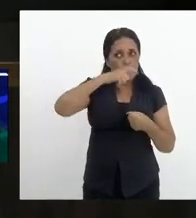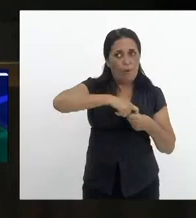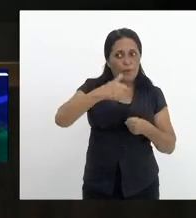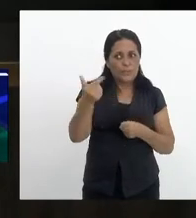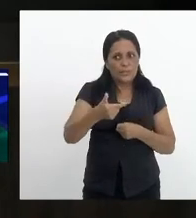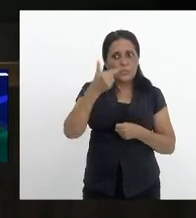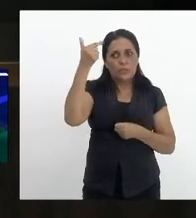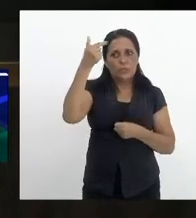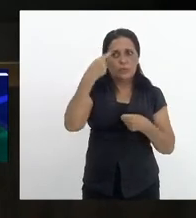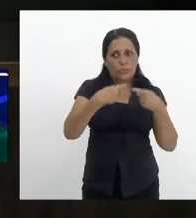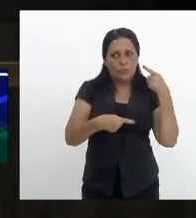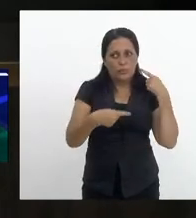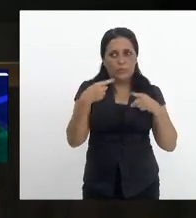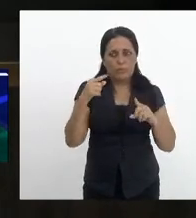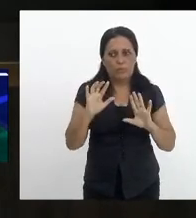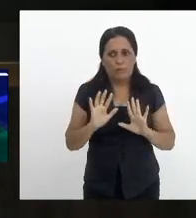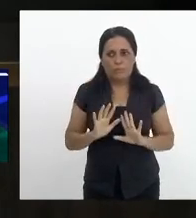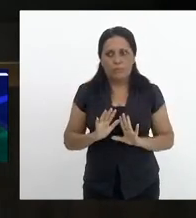discussão.